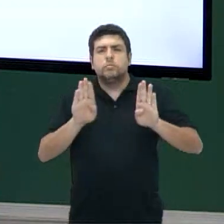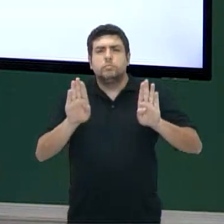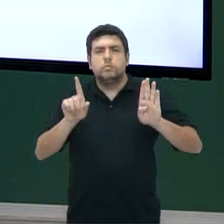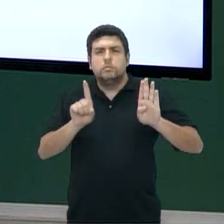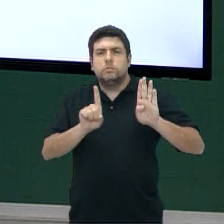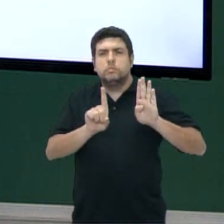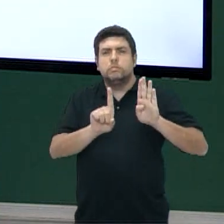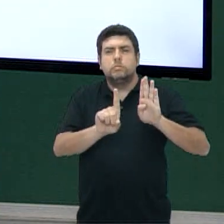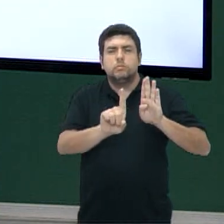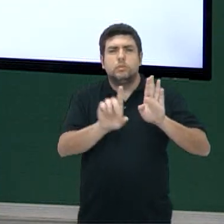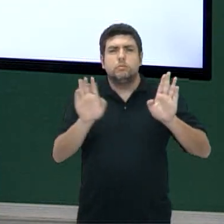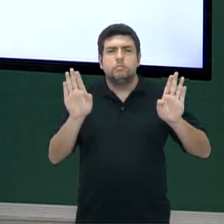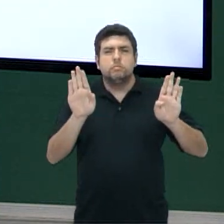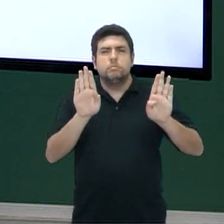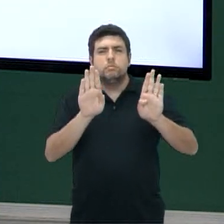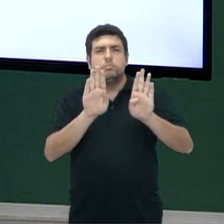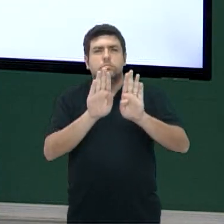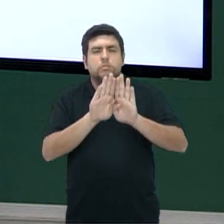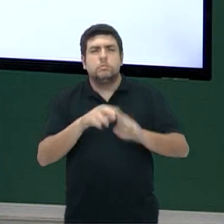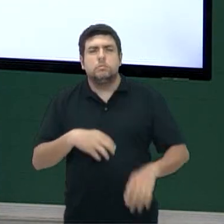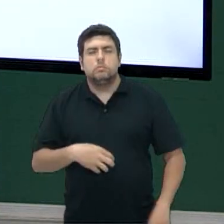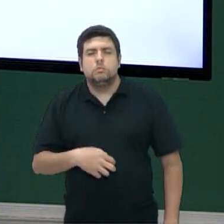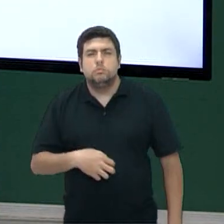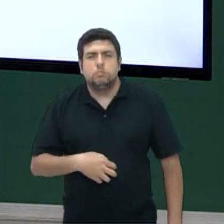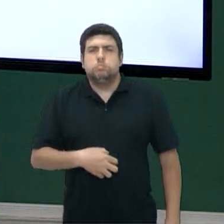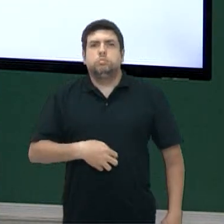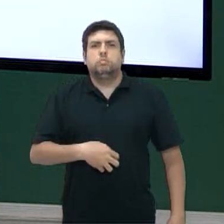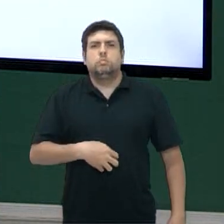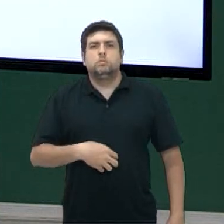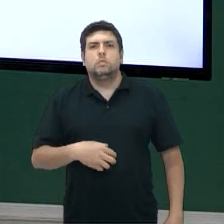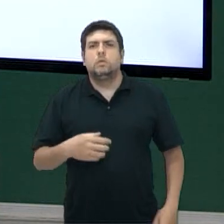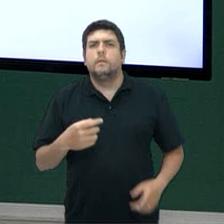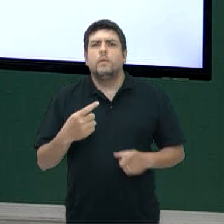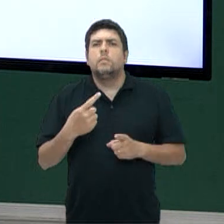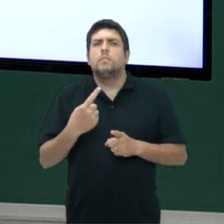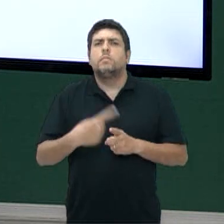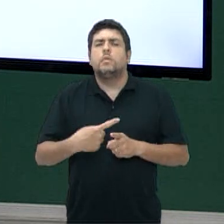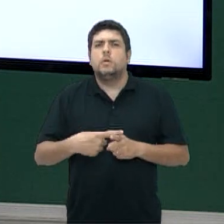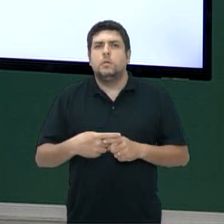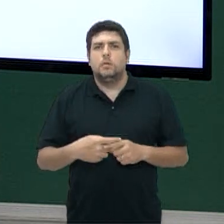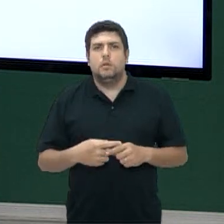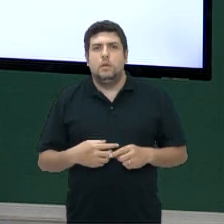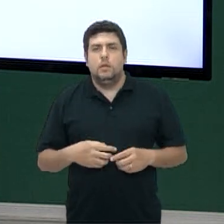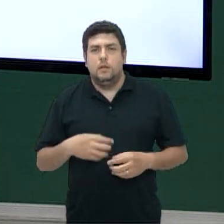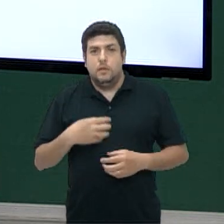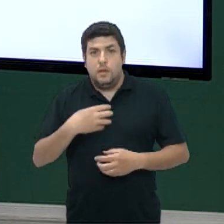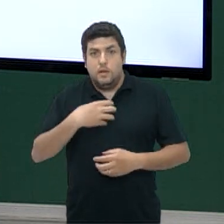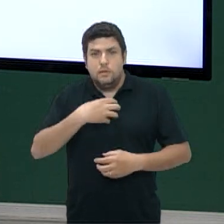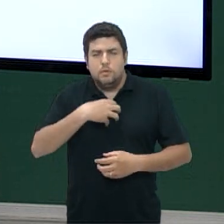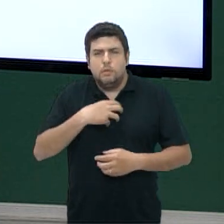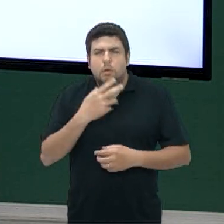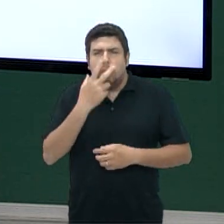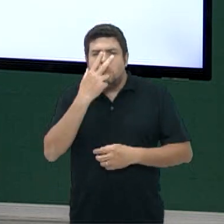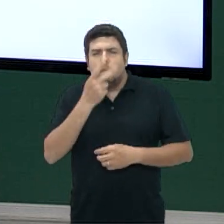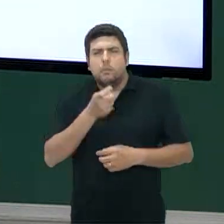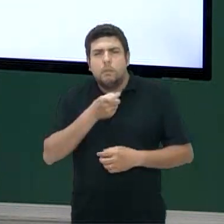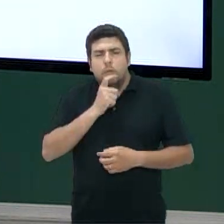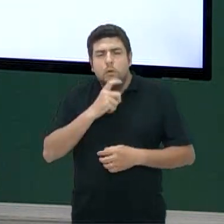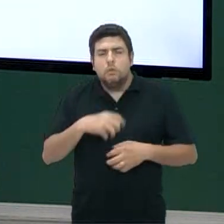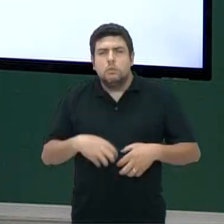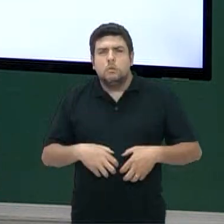né? Perceba uma coisa, o elevador, você só sente esse frio quando